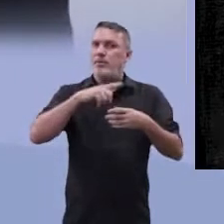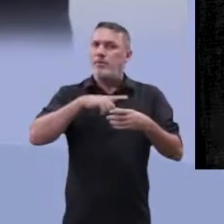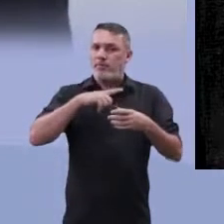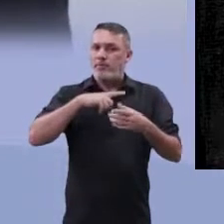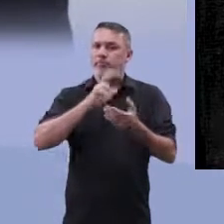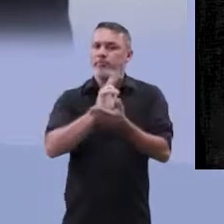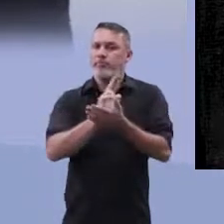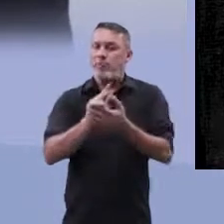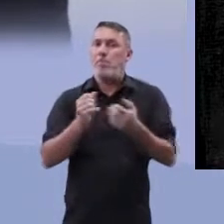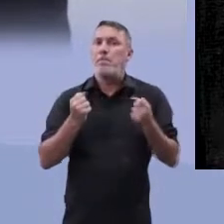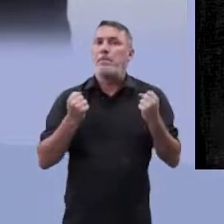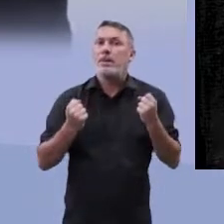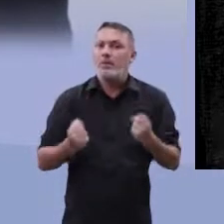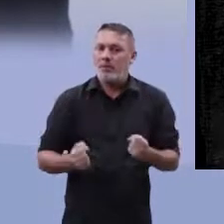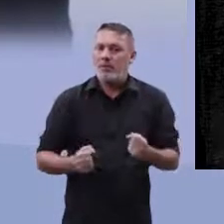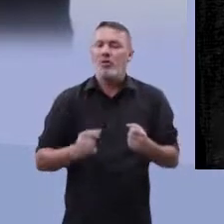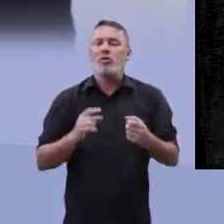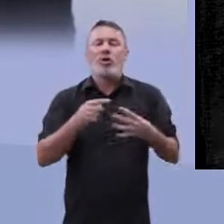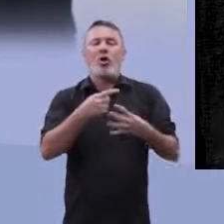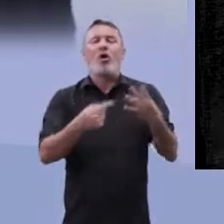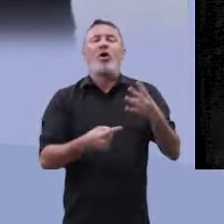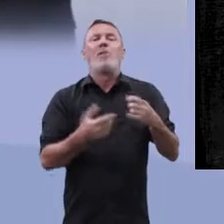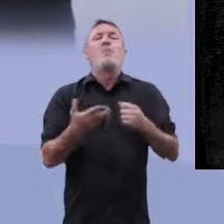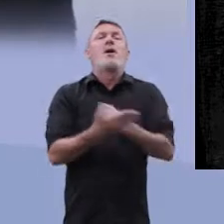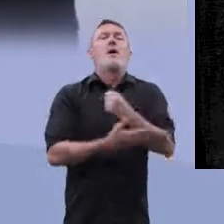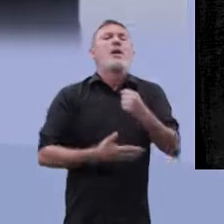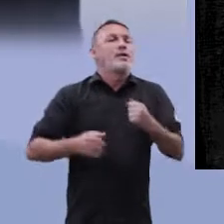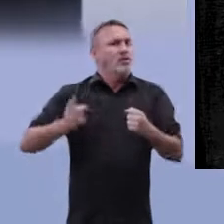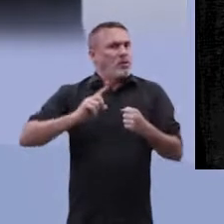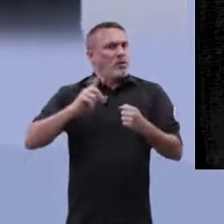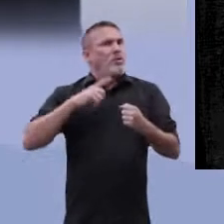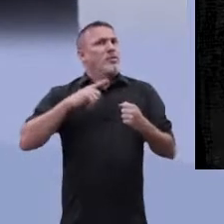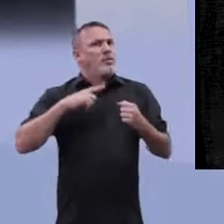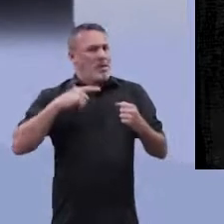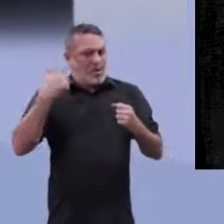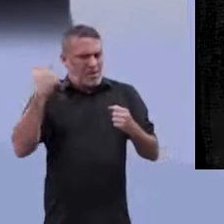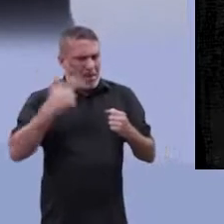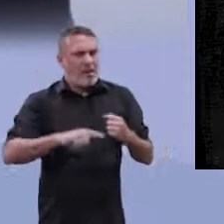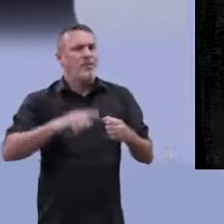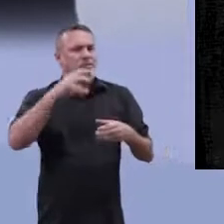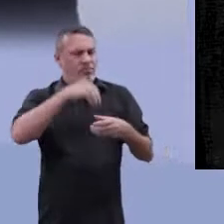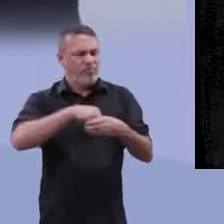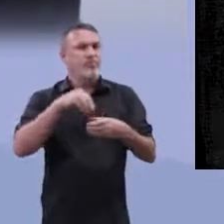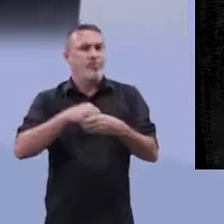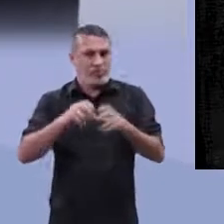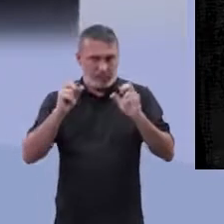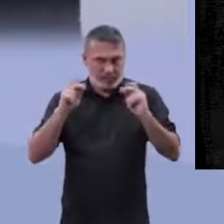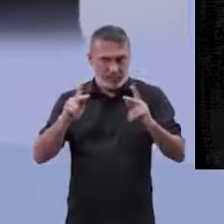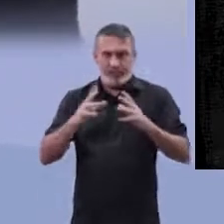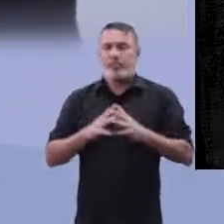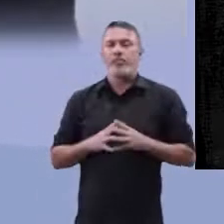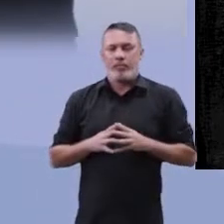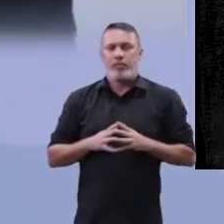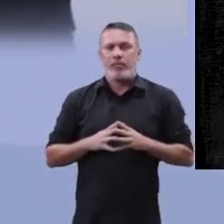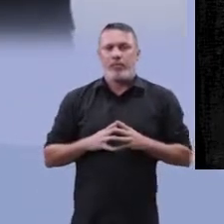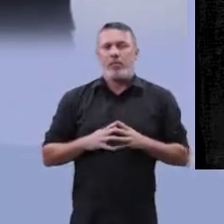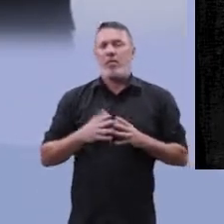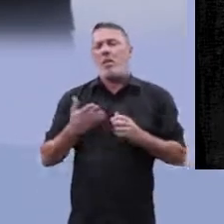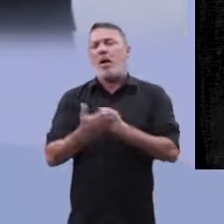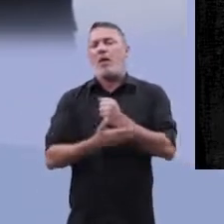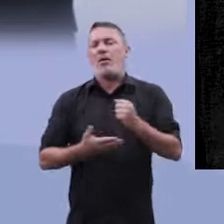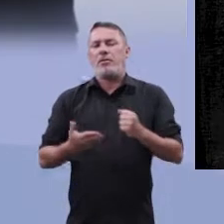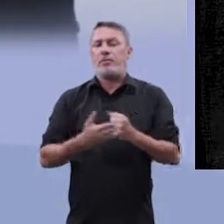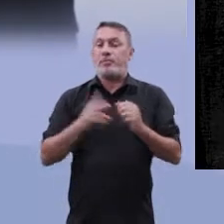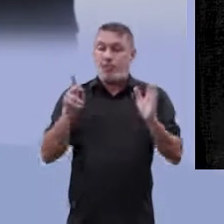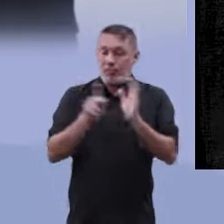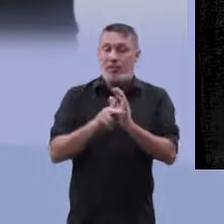tranquilo. Mas você tem que saber dominar as 4 operações em todos esses conjuntos numéricos aí.